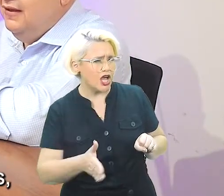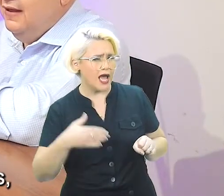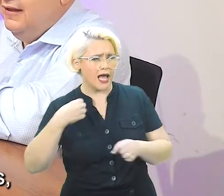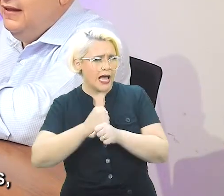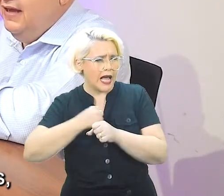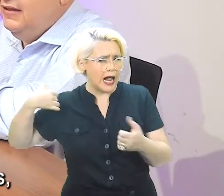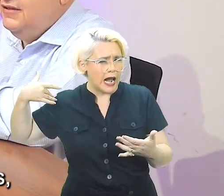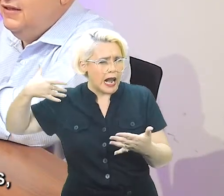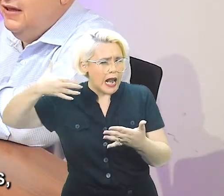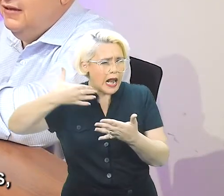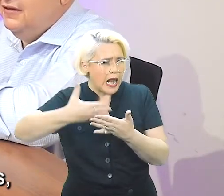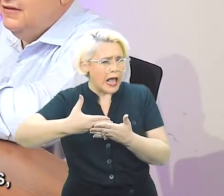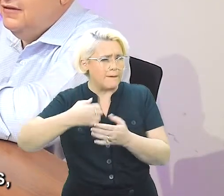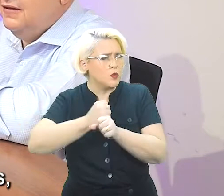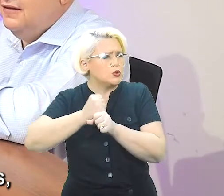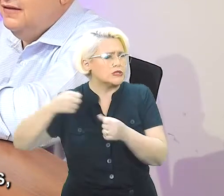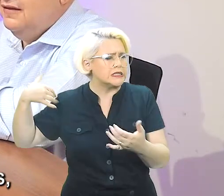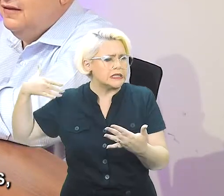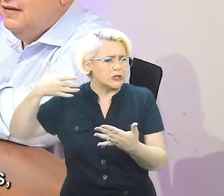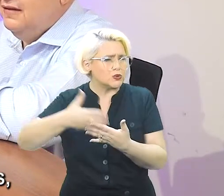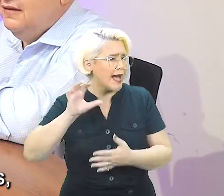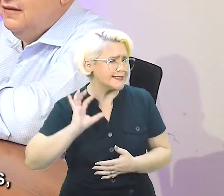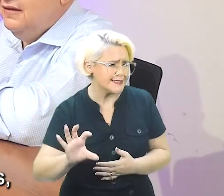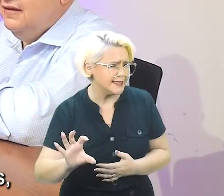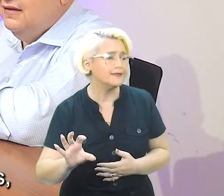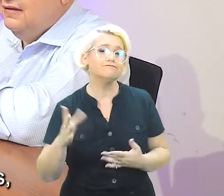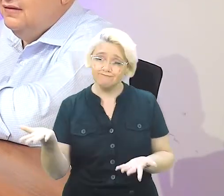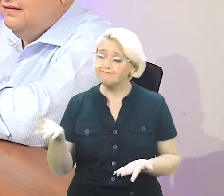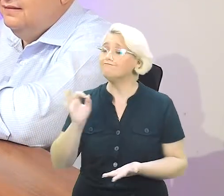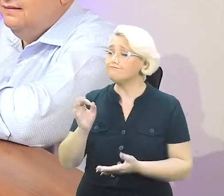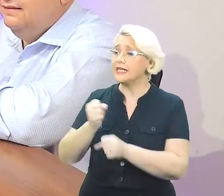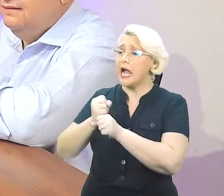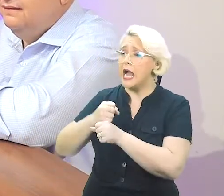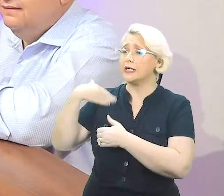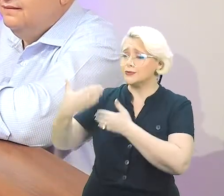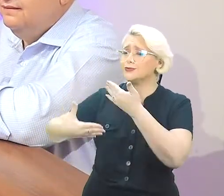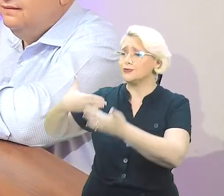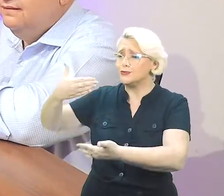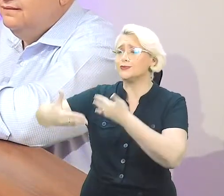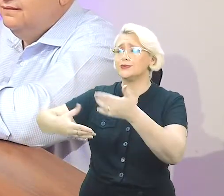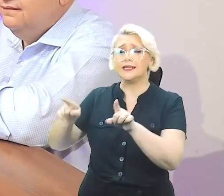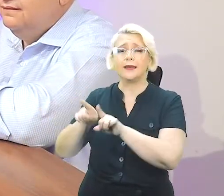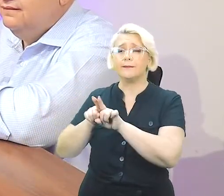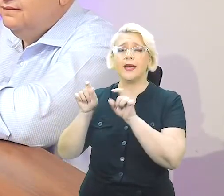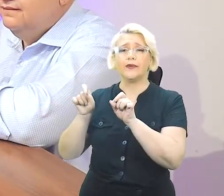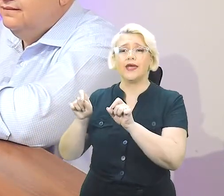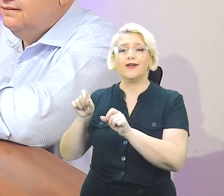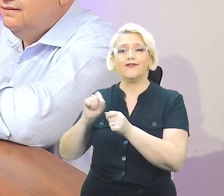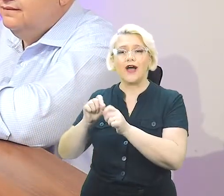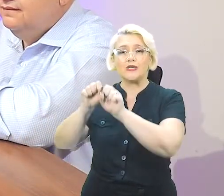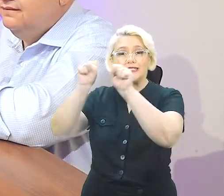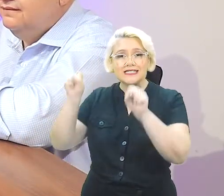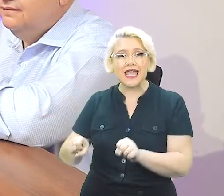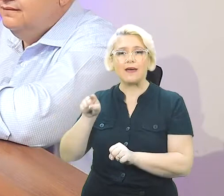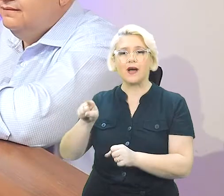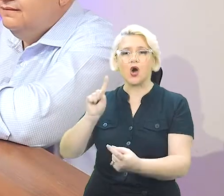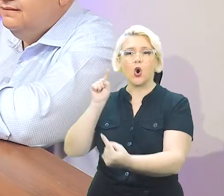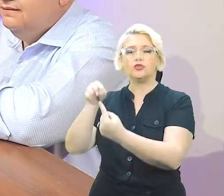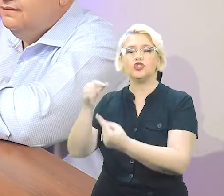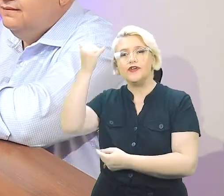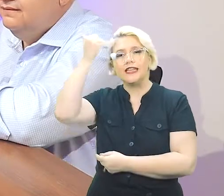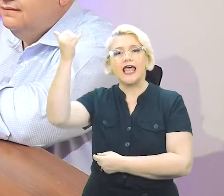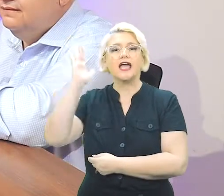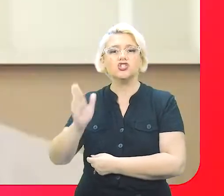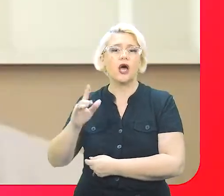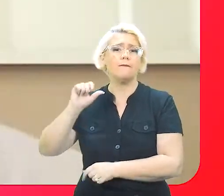construído há décadas e décadas. Décadas e décadas, e mais do que isso ainda. Construído em função de uma ideia